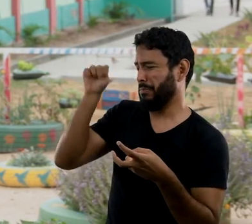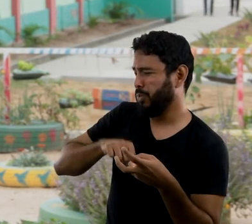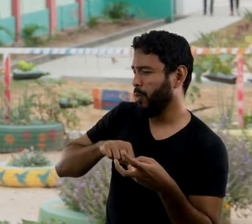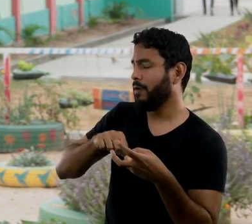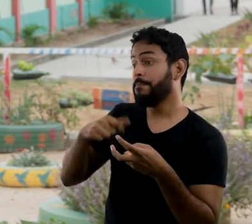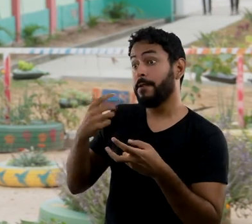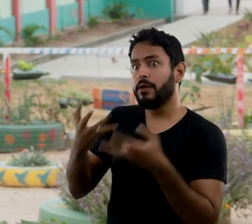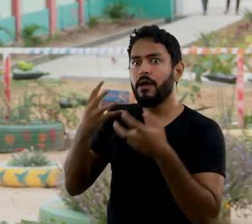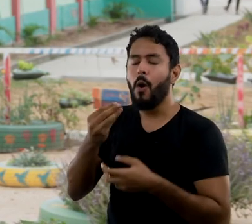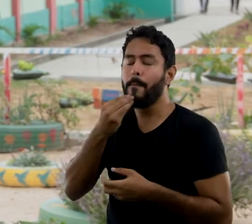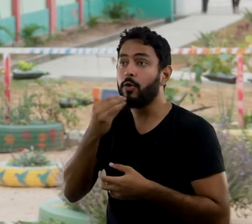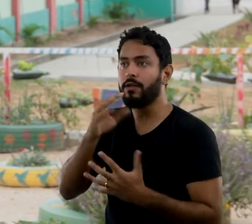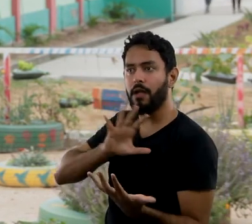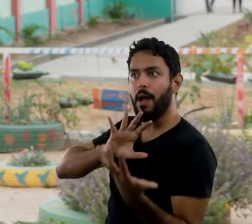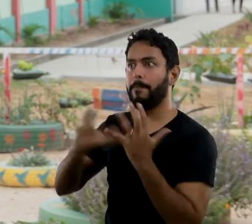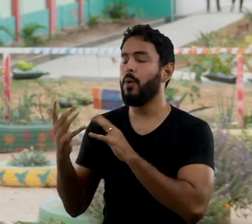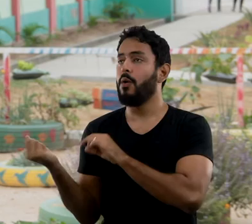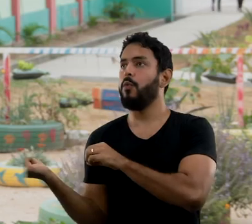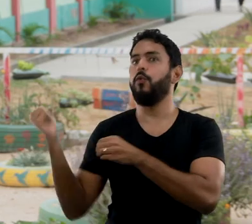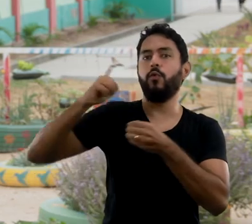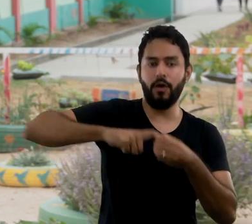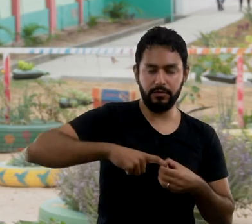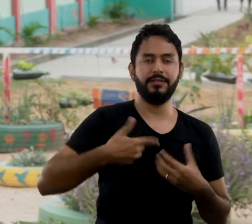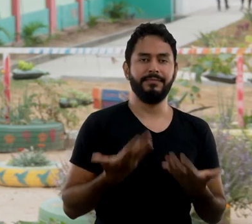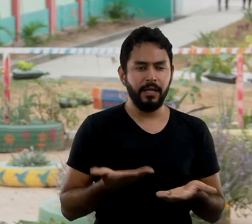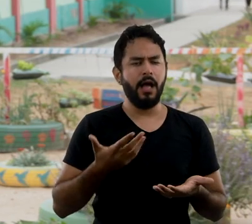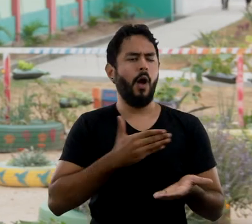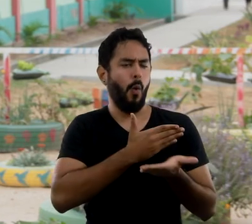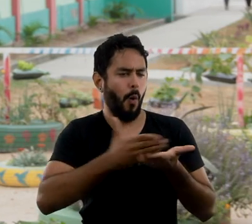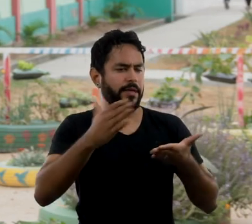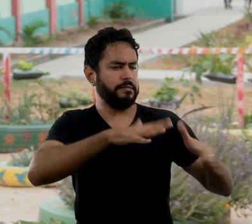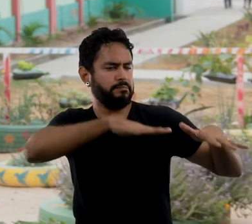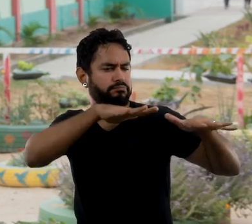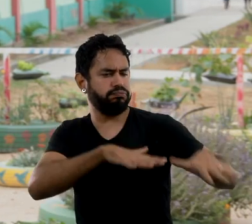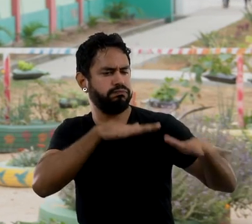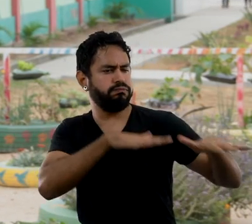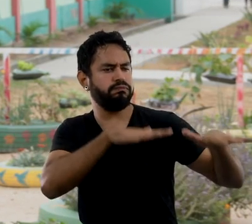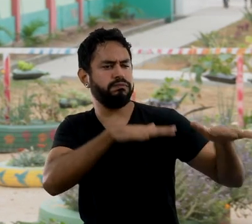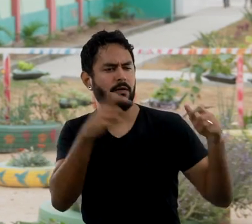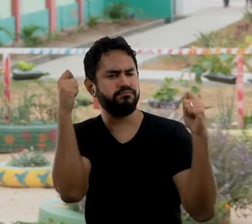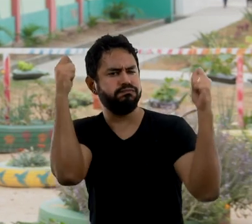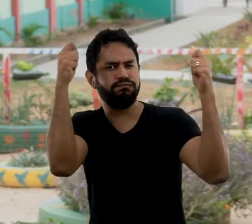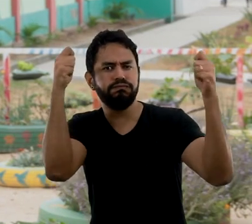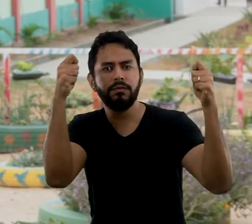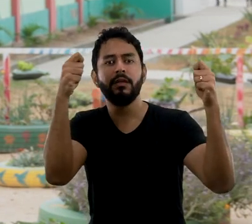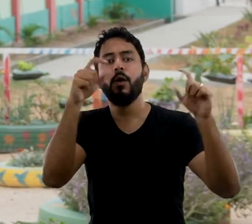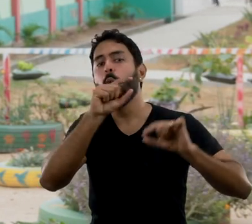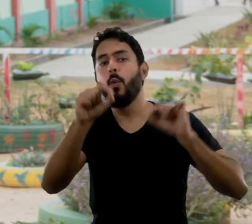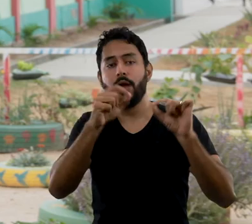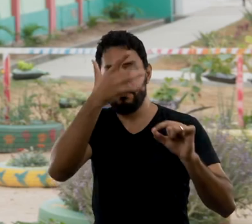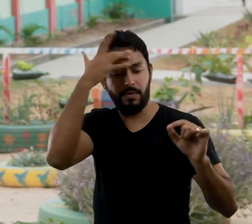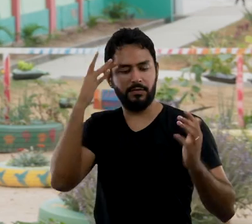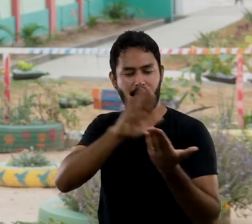de mudança aí eu comecei a militar no movimento só se a hu para seguir pessoas trans em